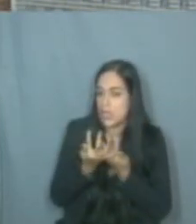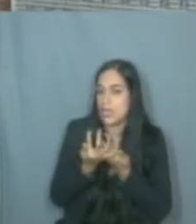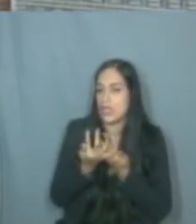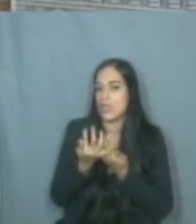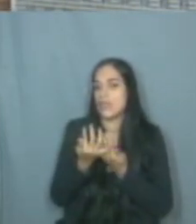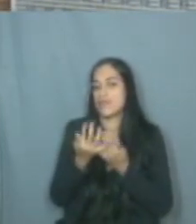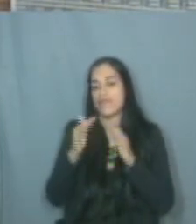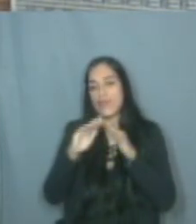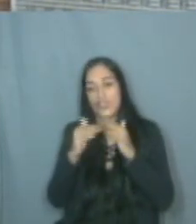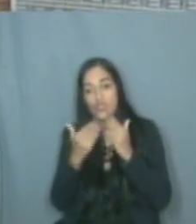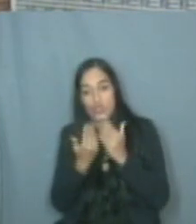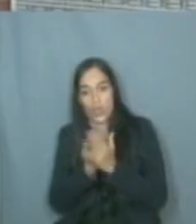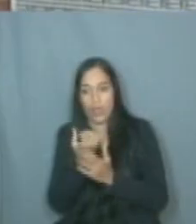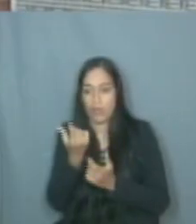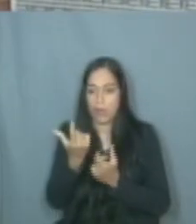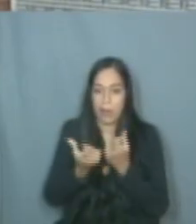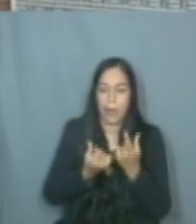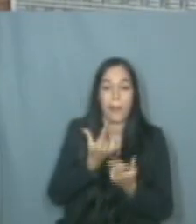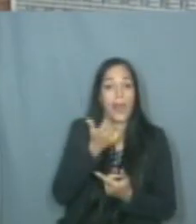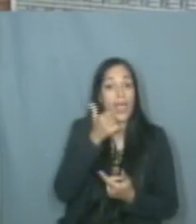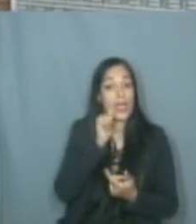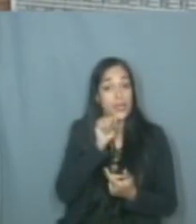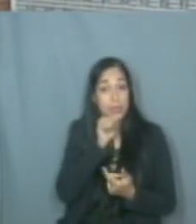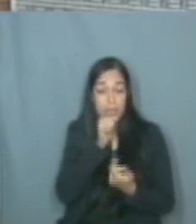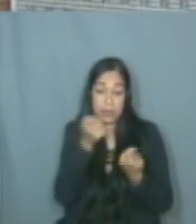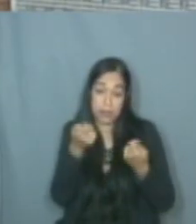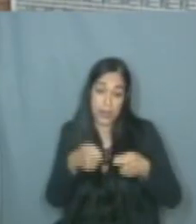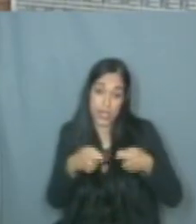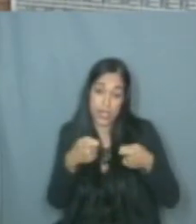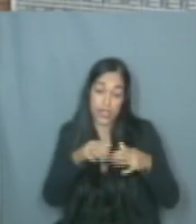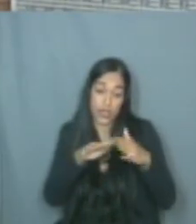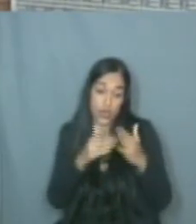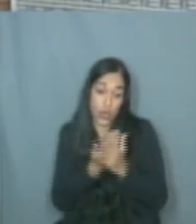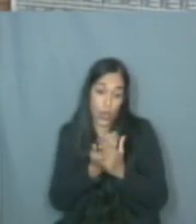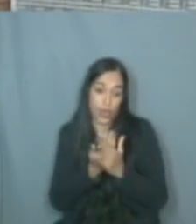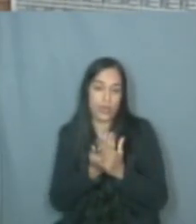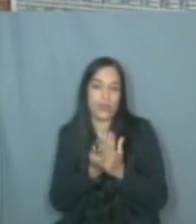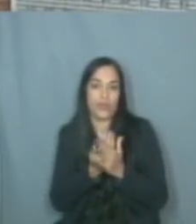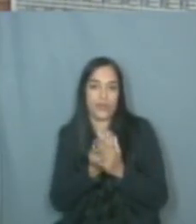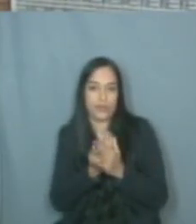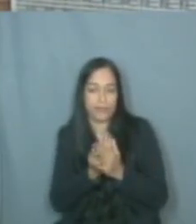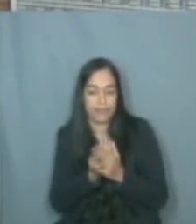nas escolas e as mães que precisam dessas escolas para poder